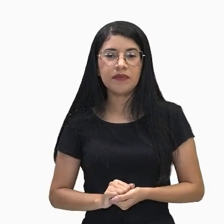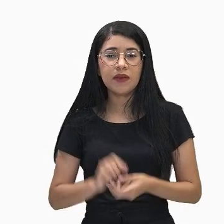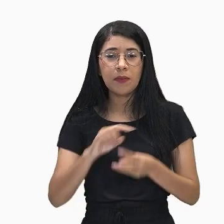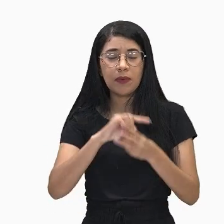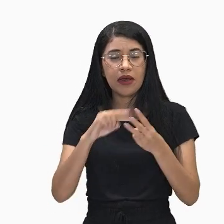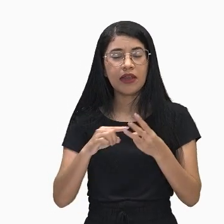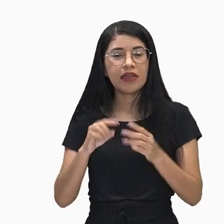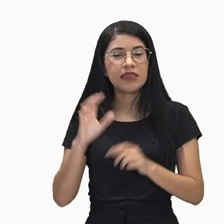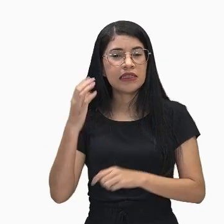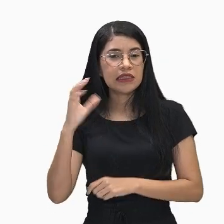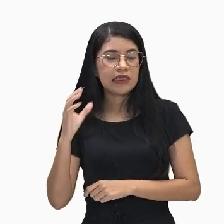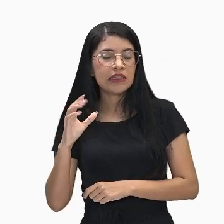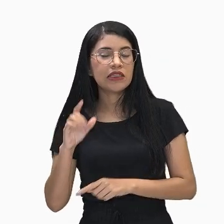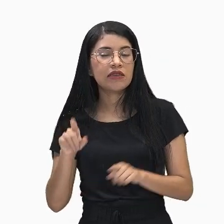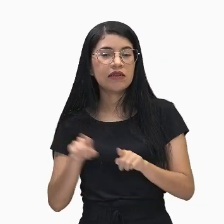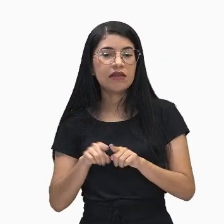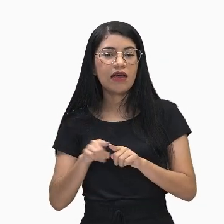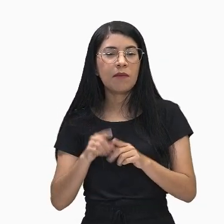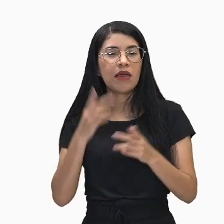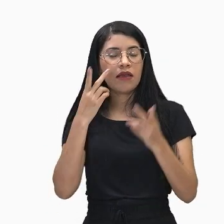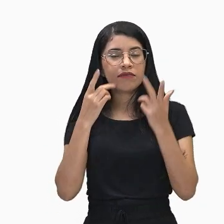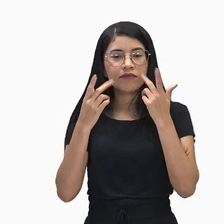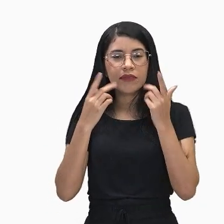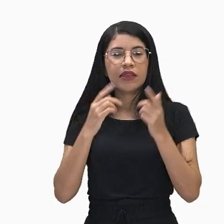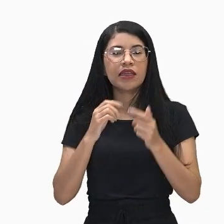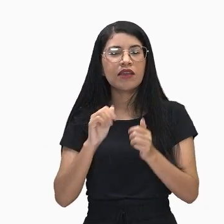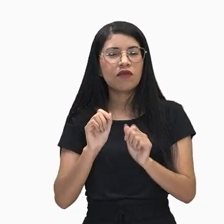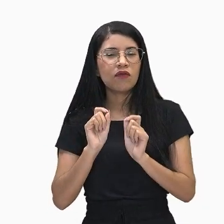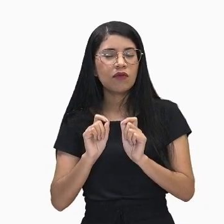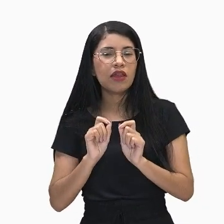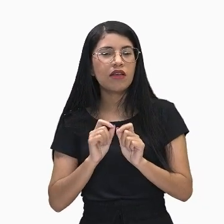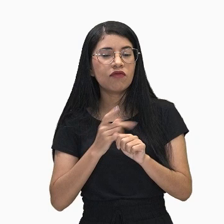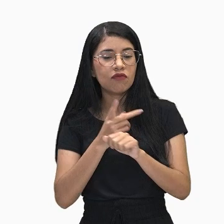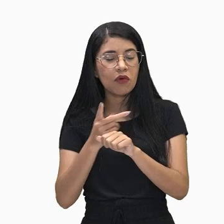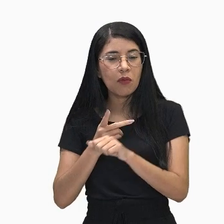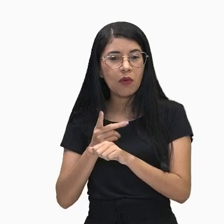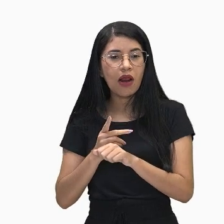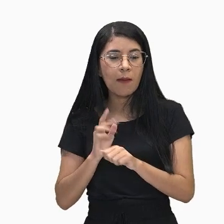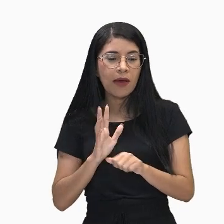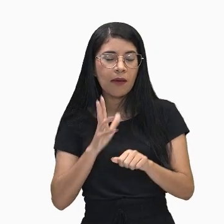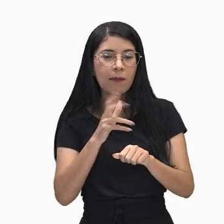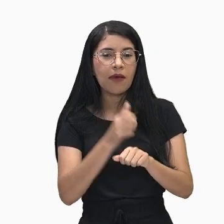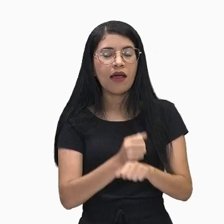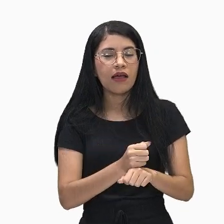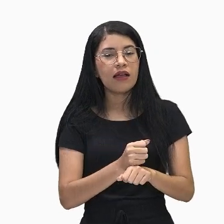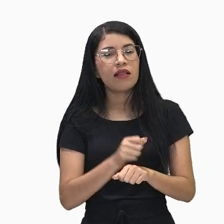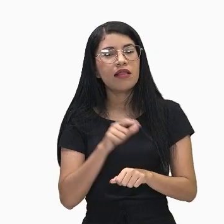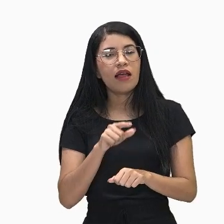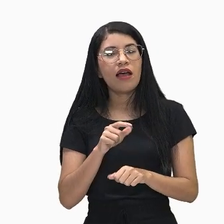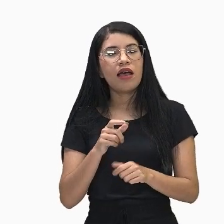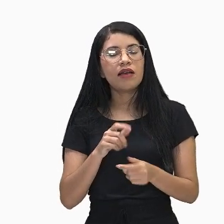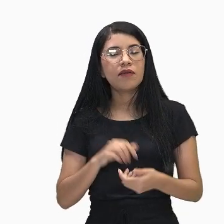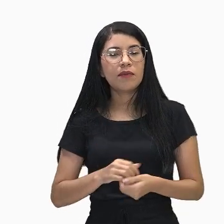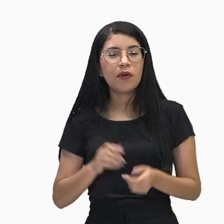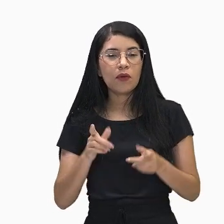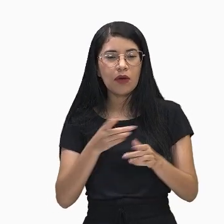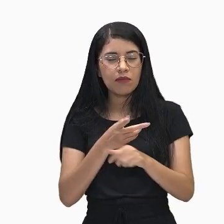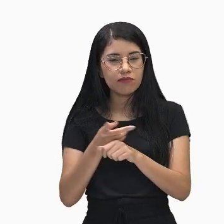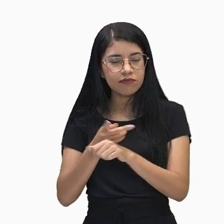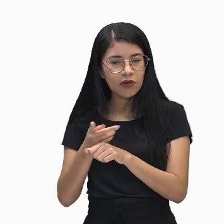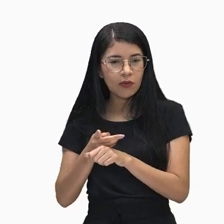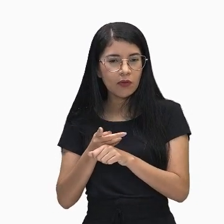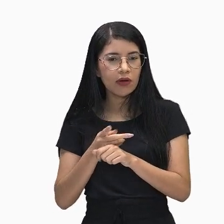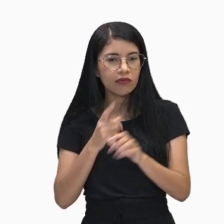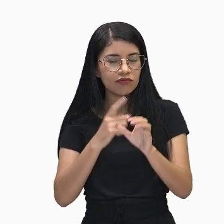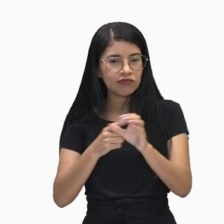os cientistas e artistas perseguidos pela sanha de caça às bruxas colocado em prática pelo